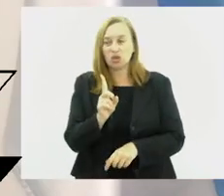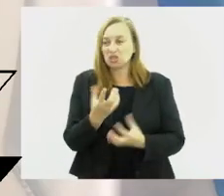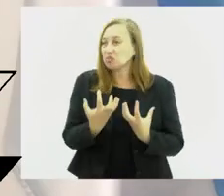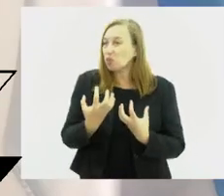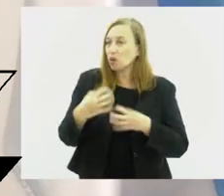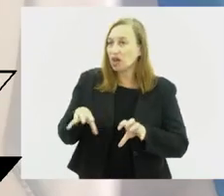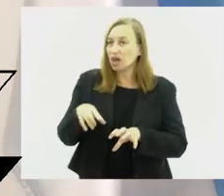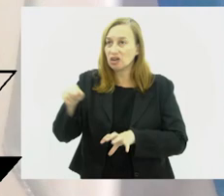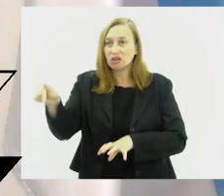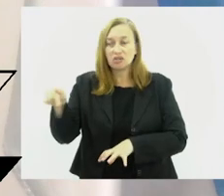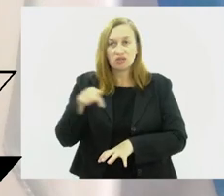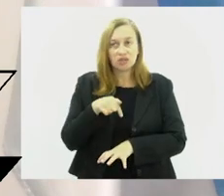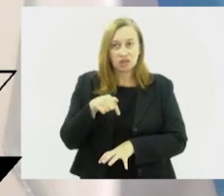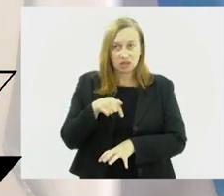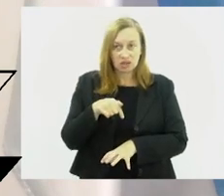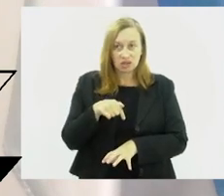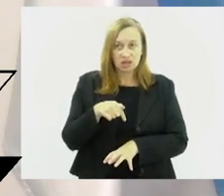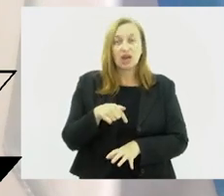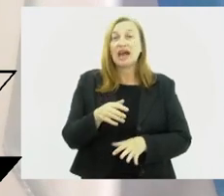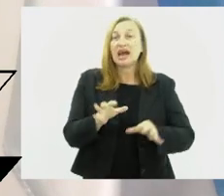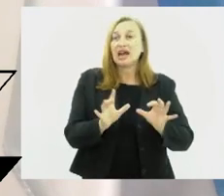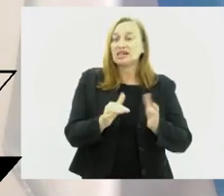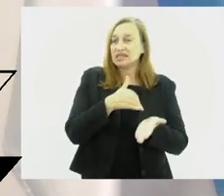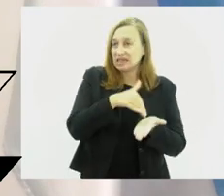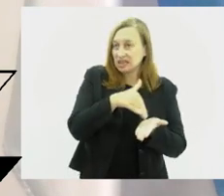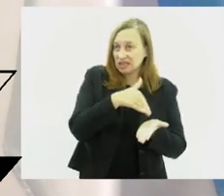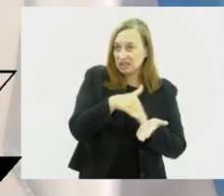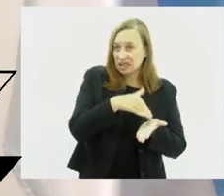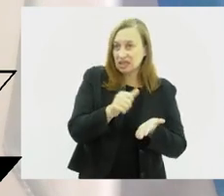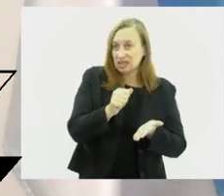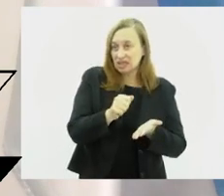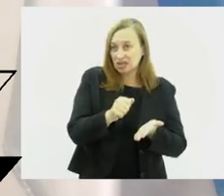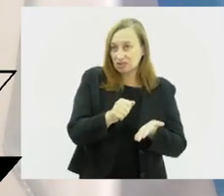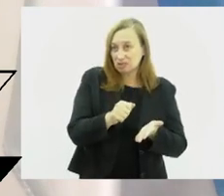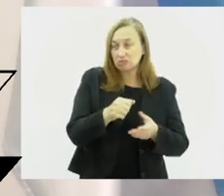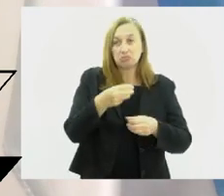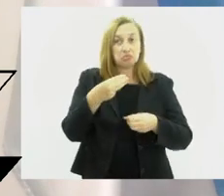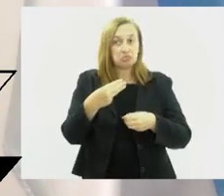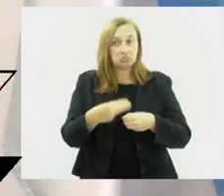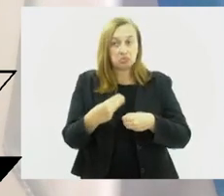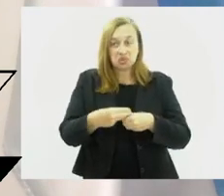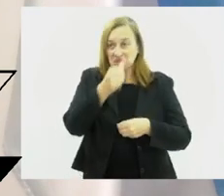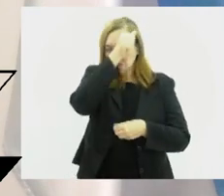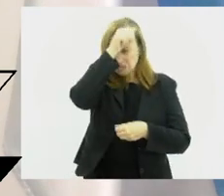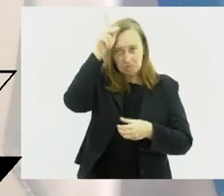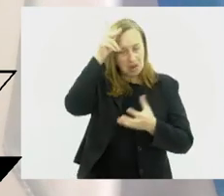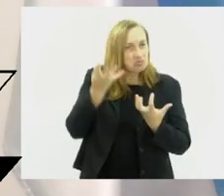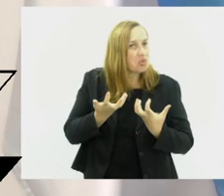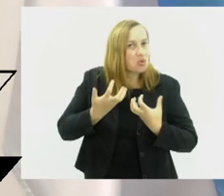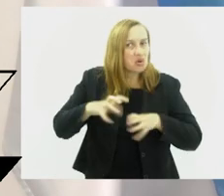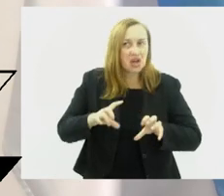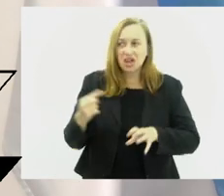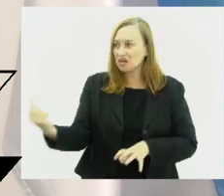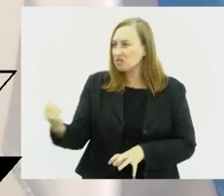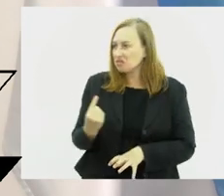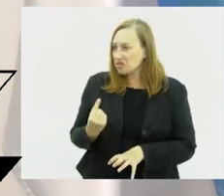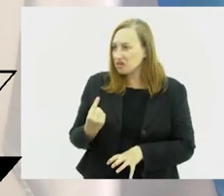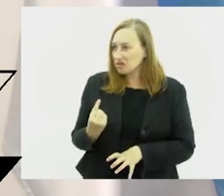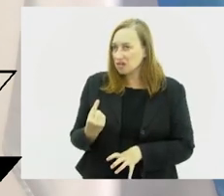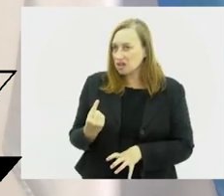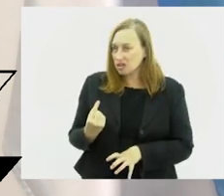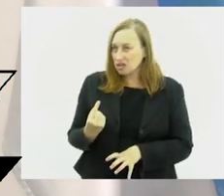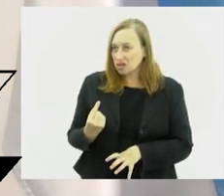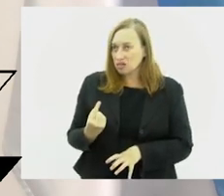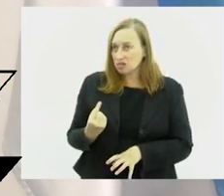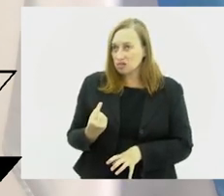a Secretaria de Ordem Pública do Rio de Janeiro, infelizmente, se nega a comparecer em audiências, não só na Câmara Municipal, que já é,